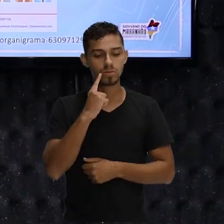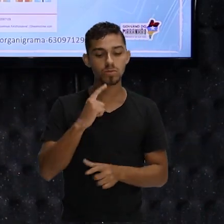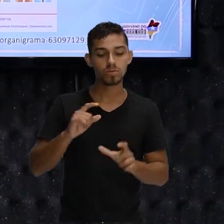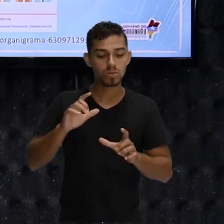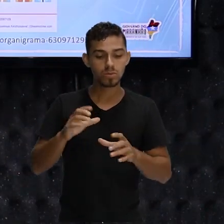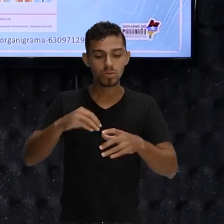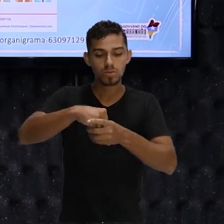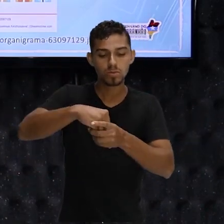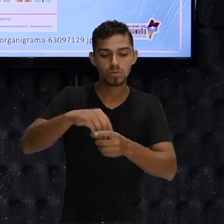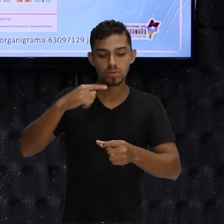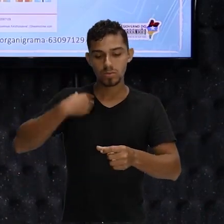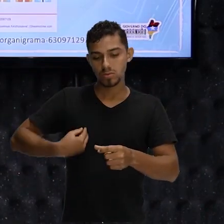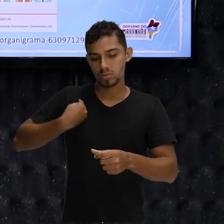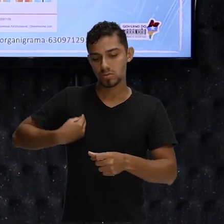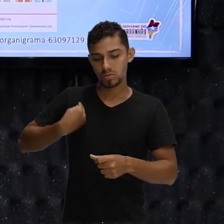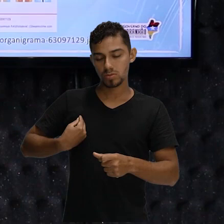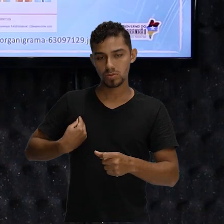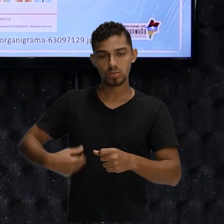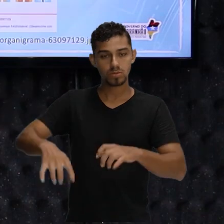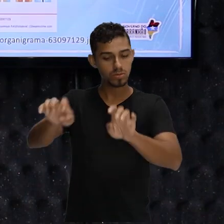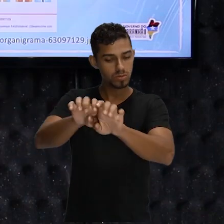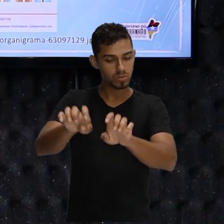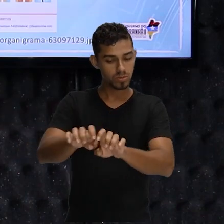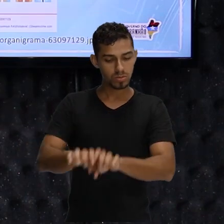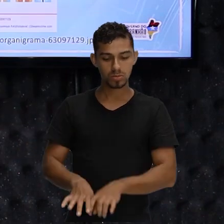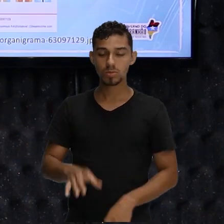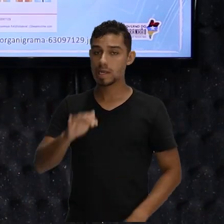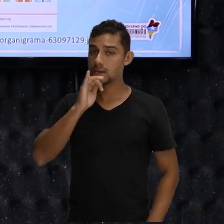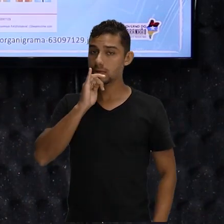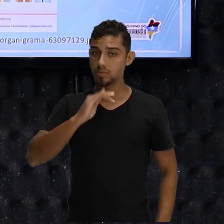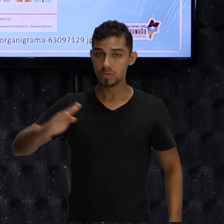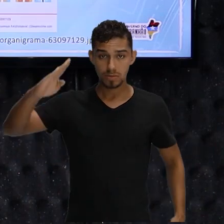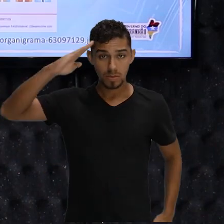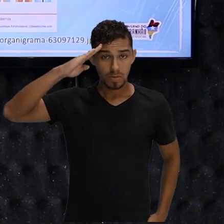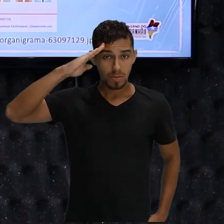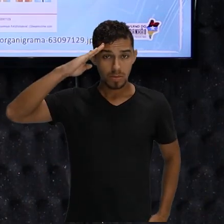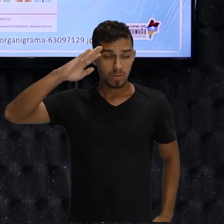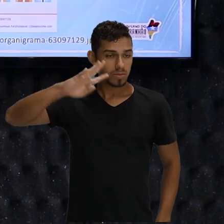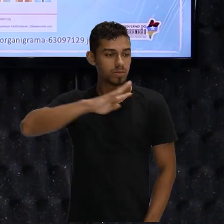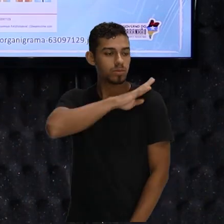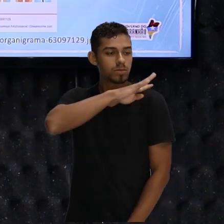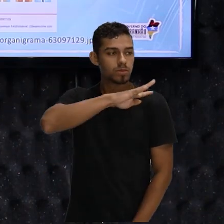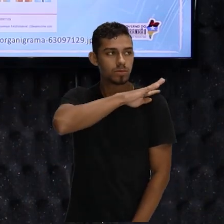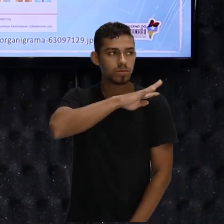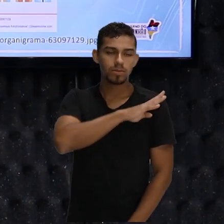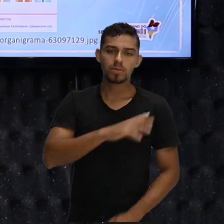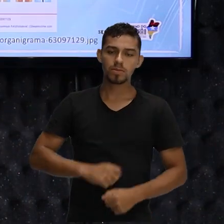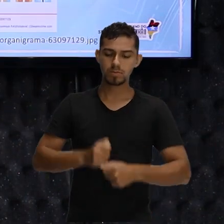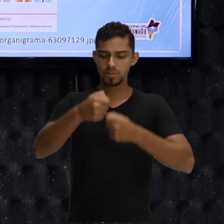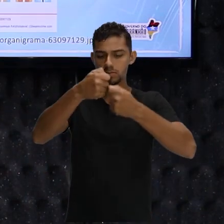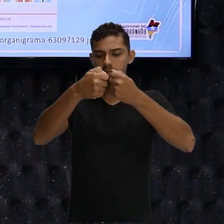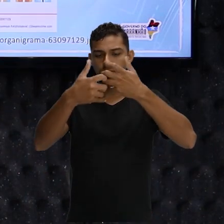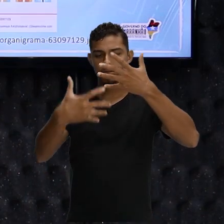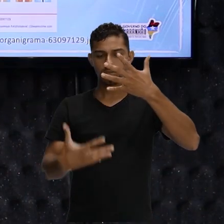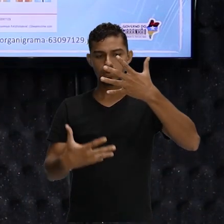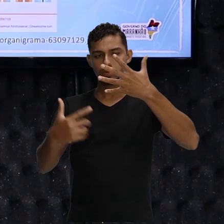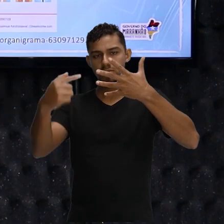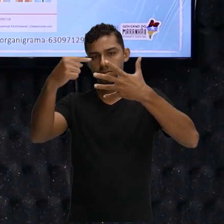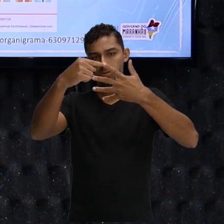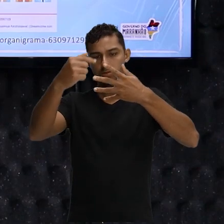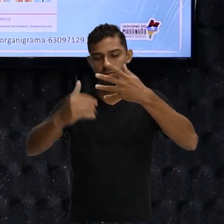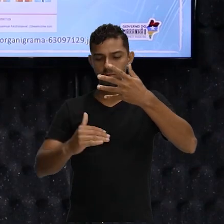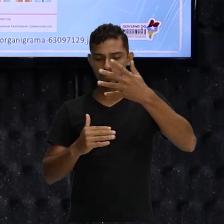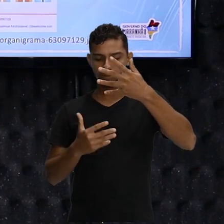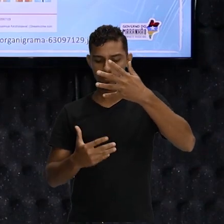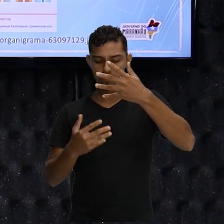local que ele ocupa naquela estrutura. Exército, vai lá, o quartel. Você tem várias patentes diferentes no quartel. Quanto